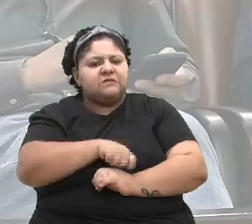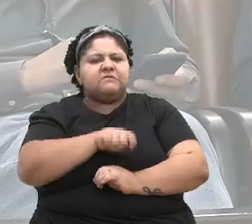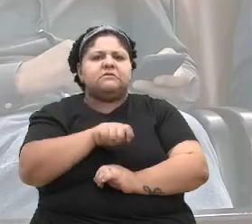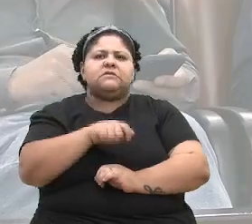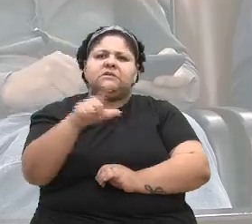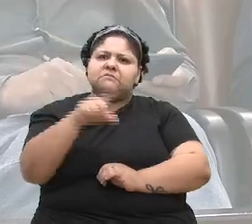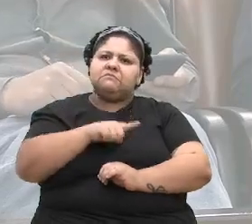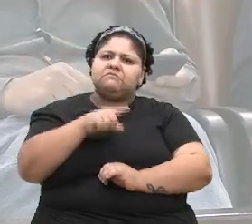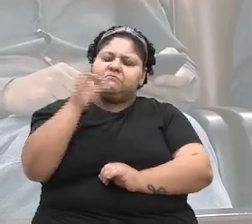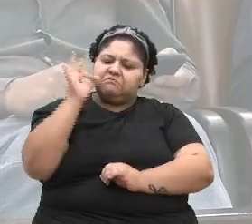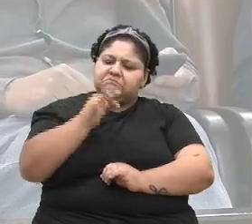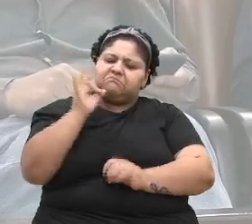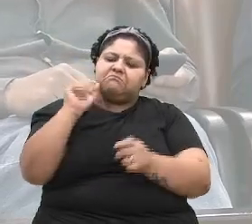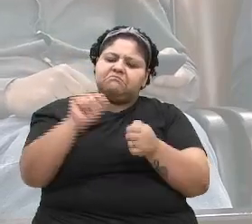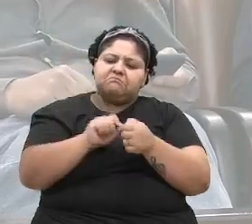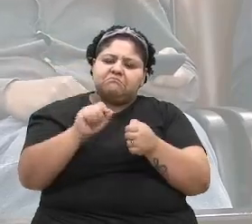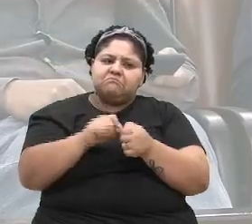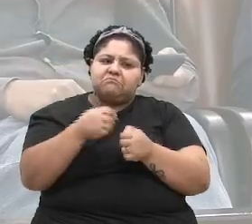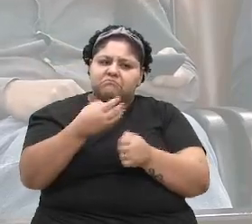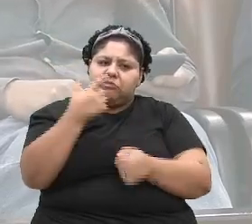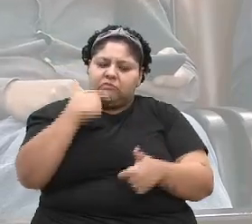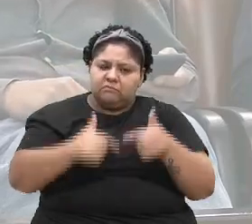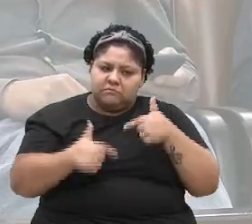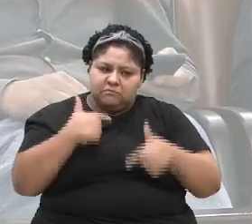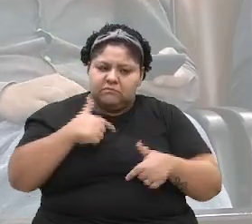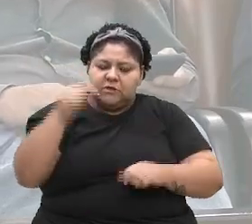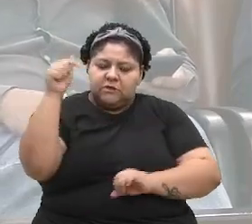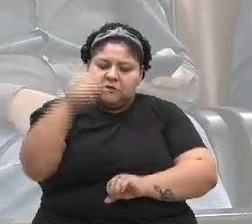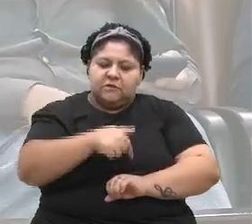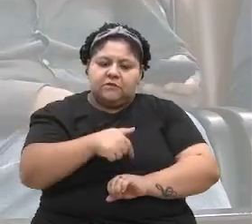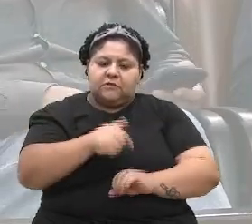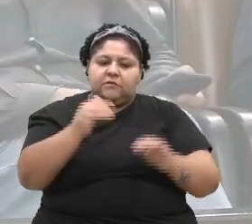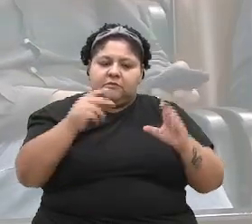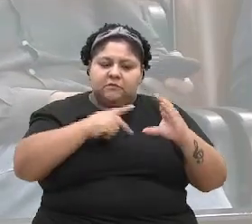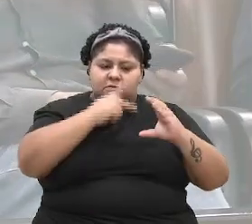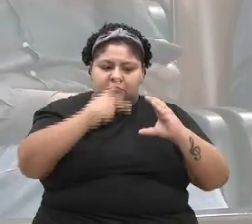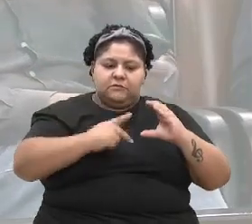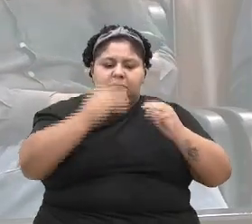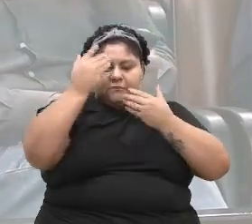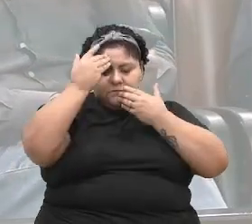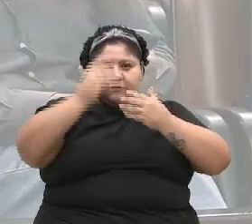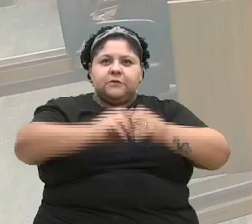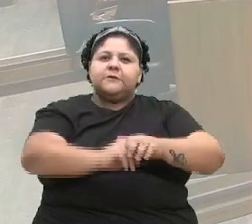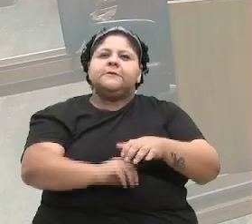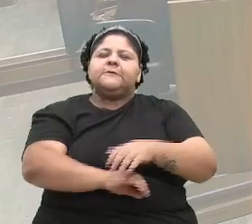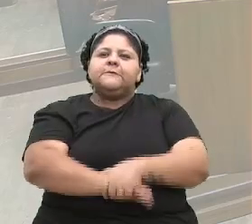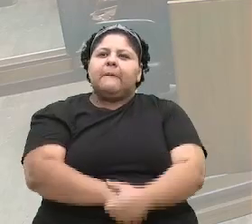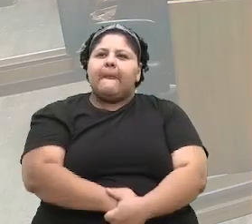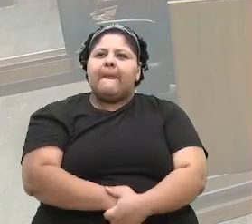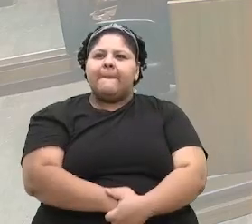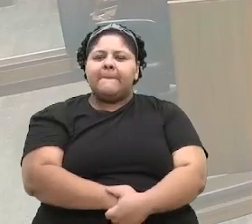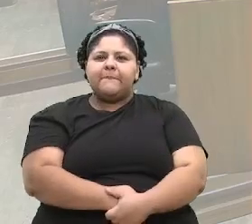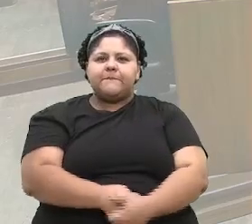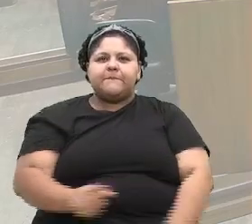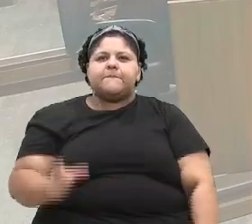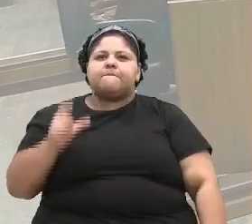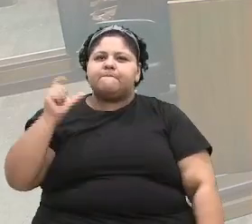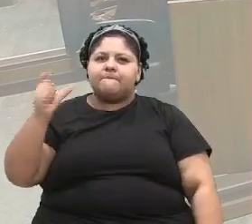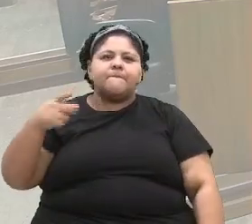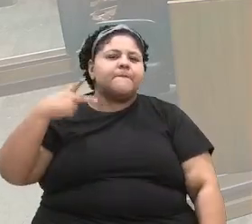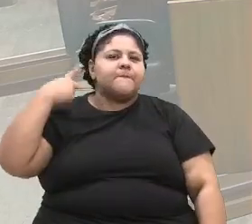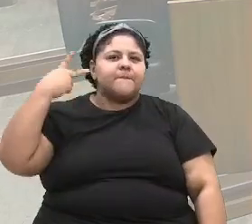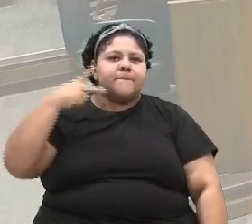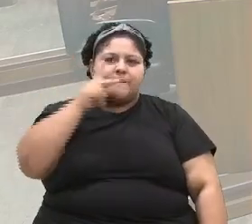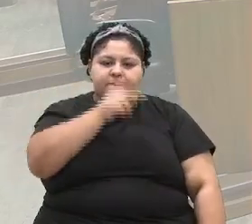tenho certeza que o senhor vai fazer um bom trabalho aqui na Câmara de Vereador. Obrigado. Com a palavra, vereador